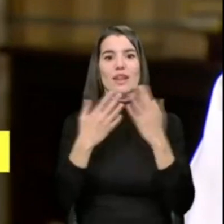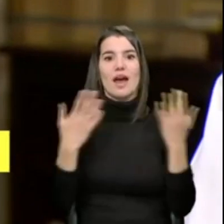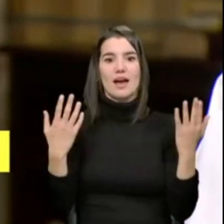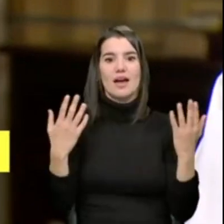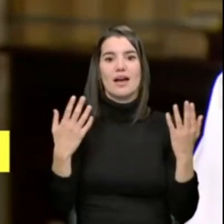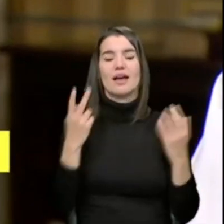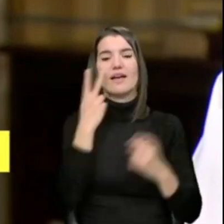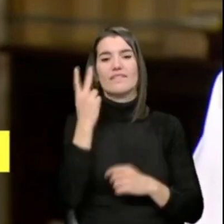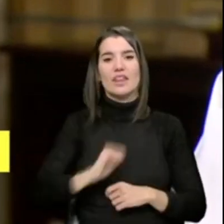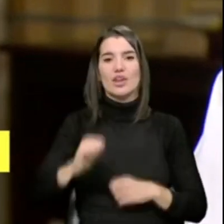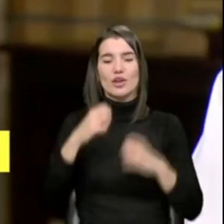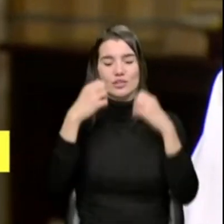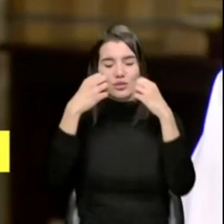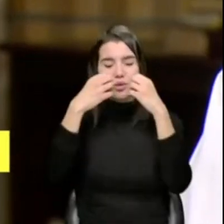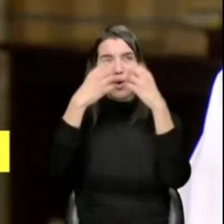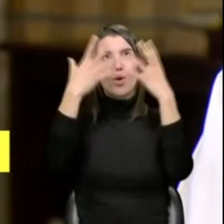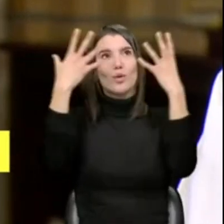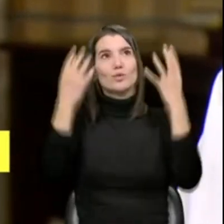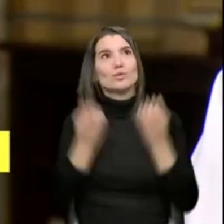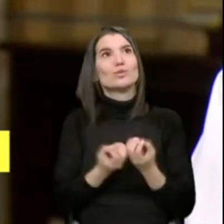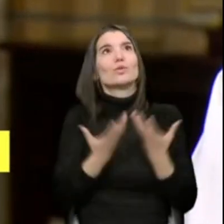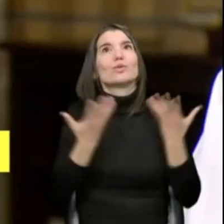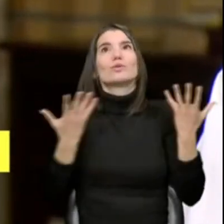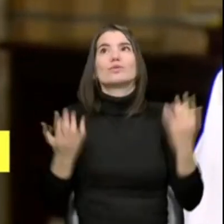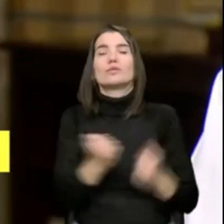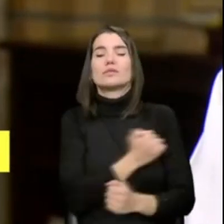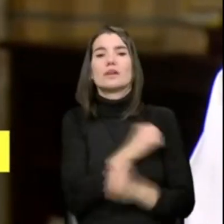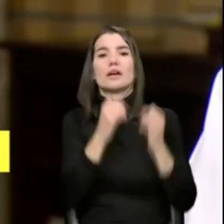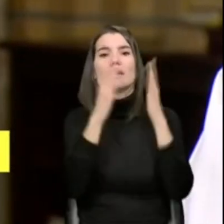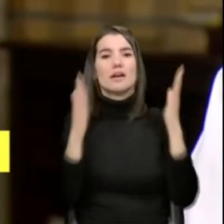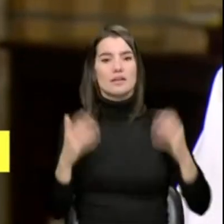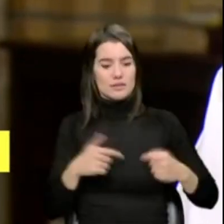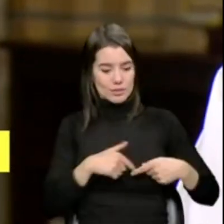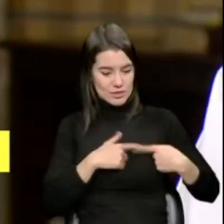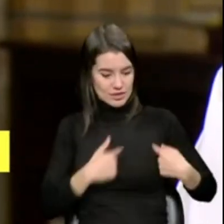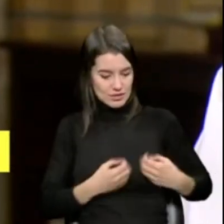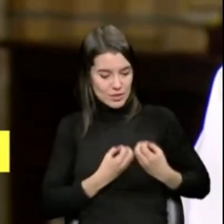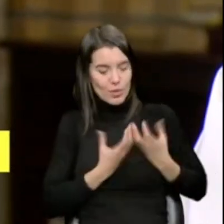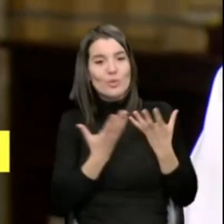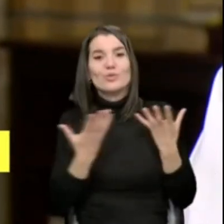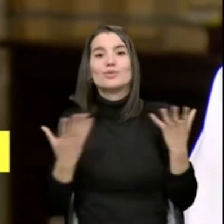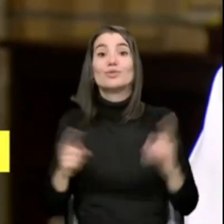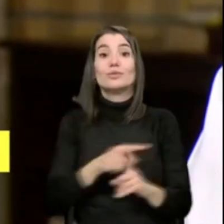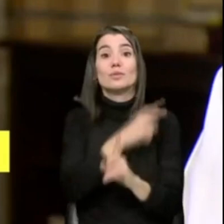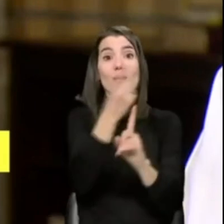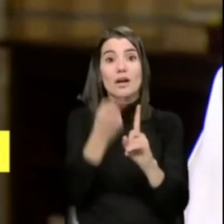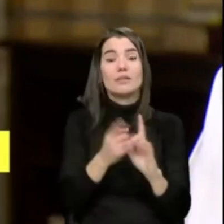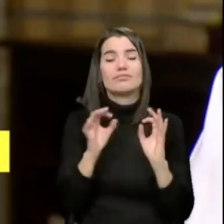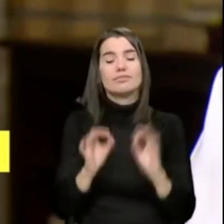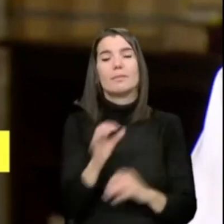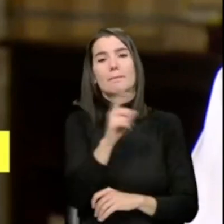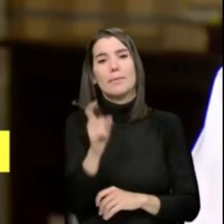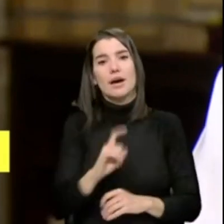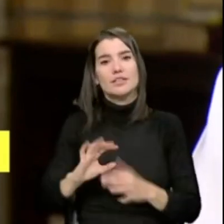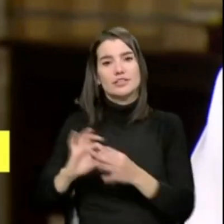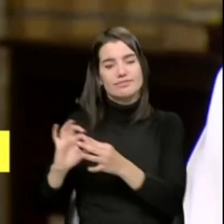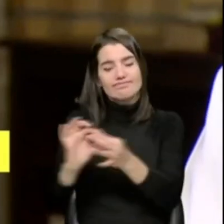as nossas vidas, os nossos lares, os nossos corações, para um ano realmente de paz e